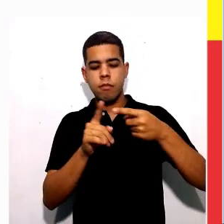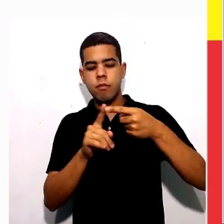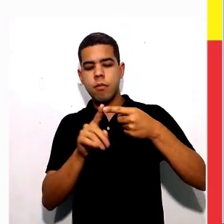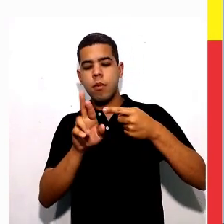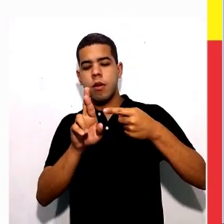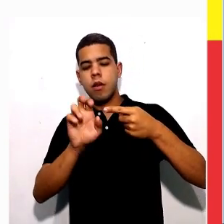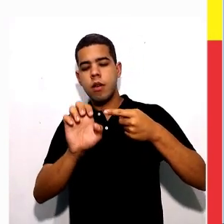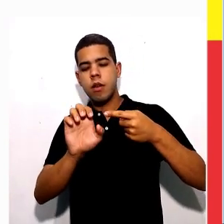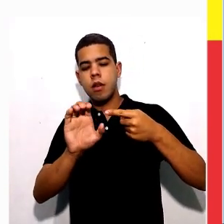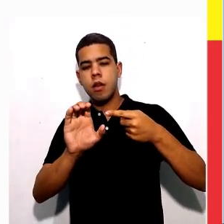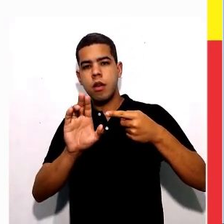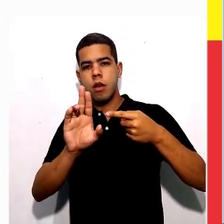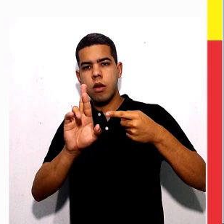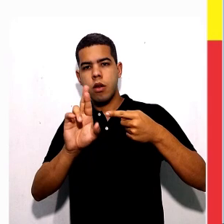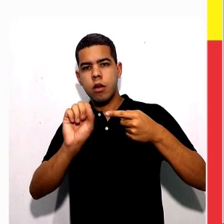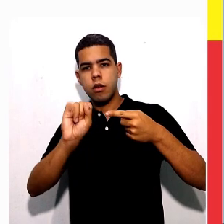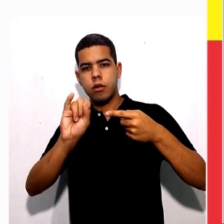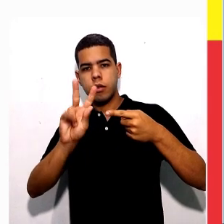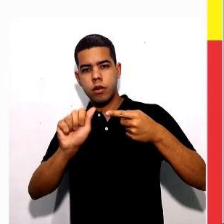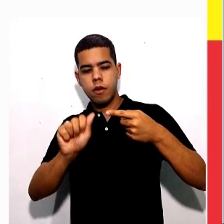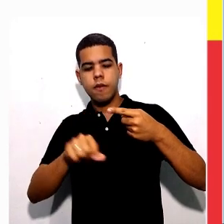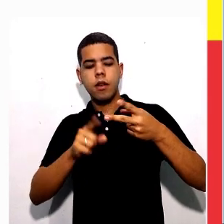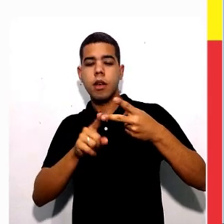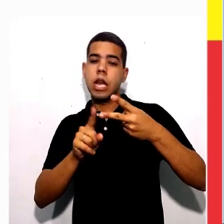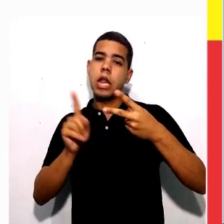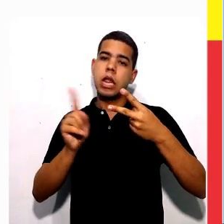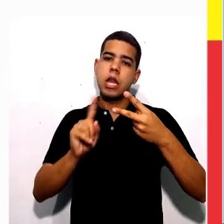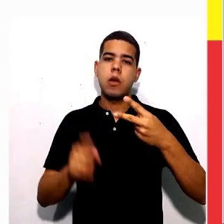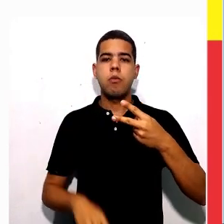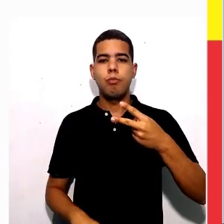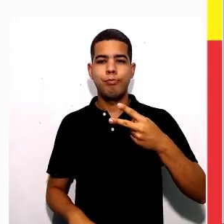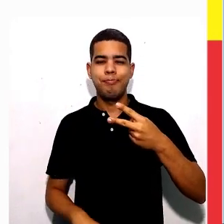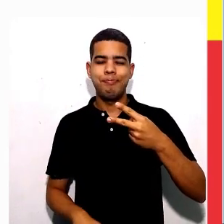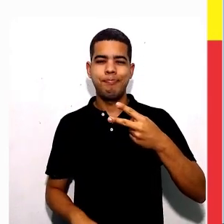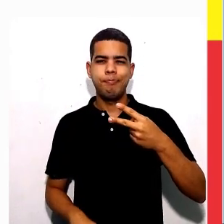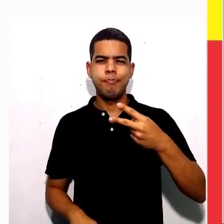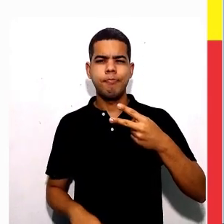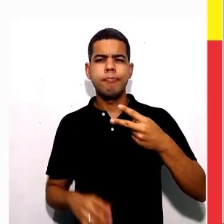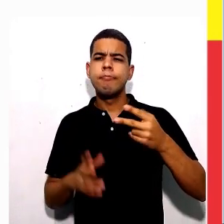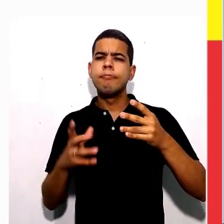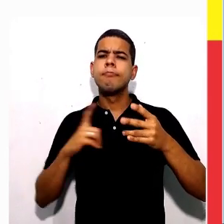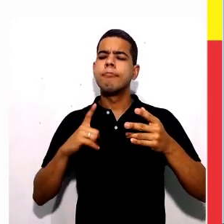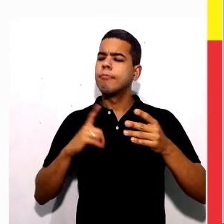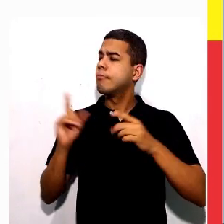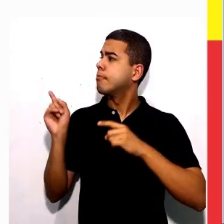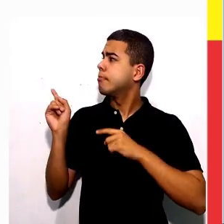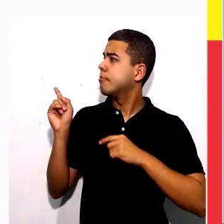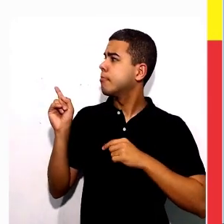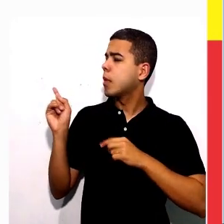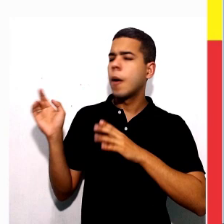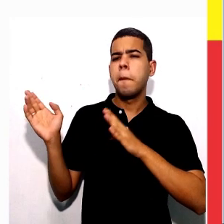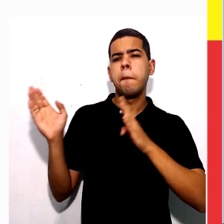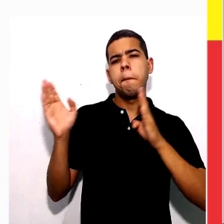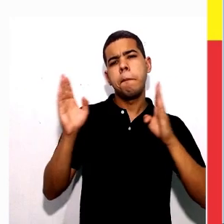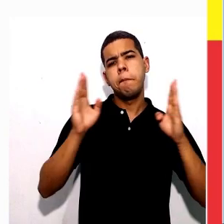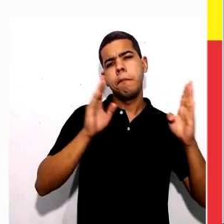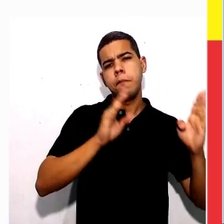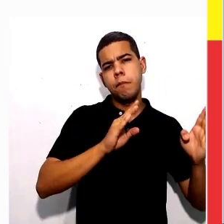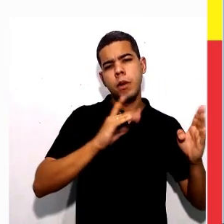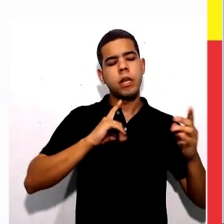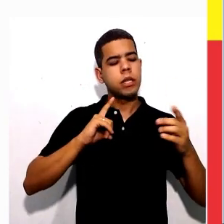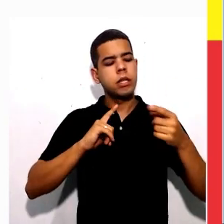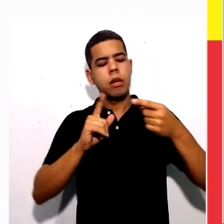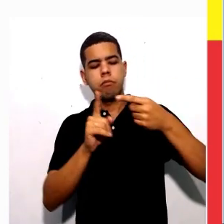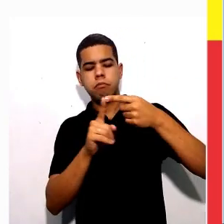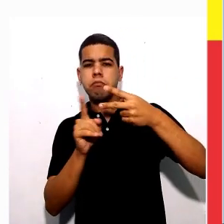recursiva e da não recursiva. A gente viu essas sequências, que acabou de ver agora, tem